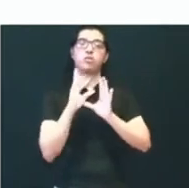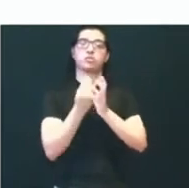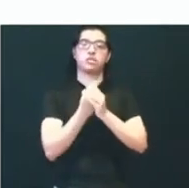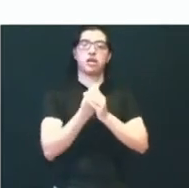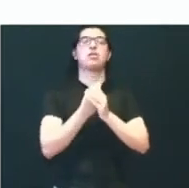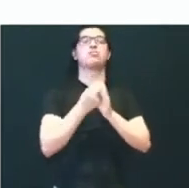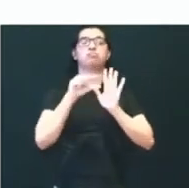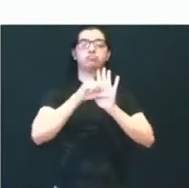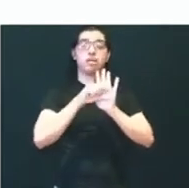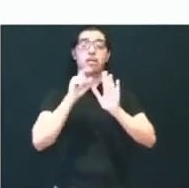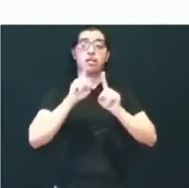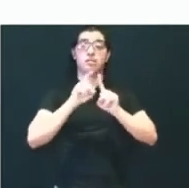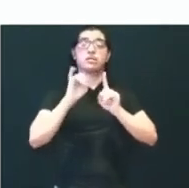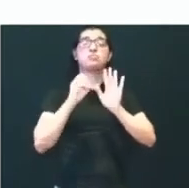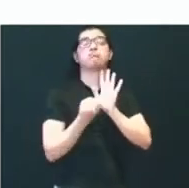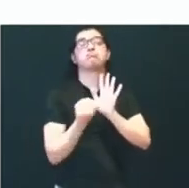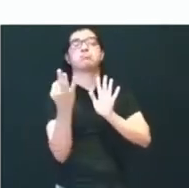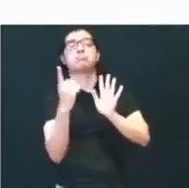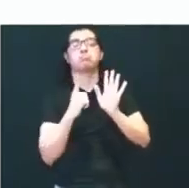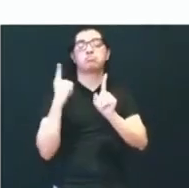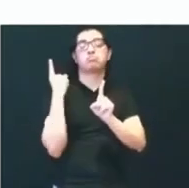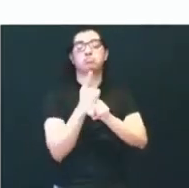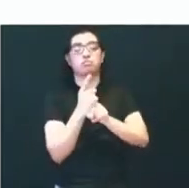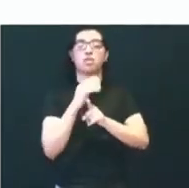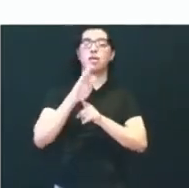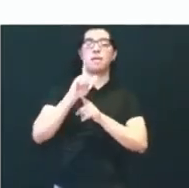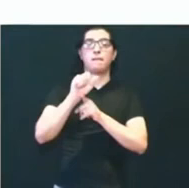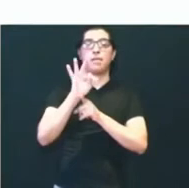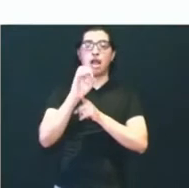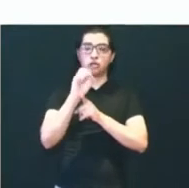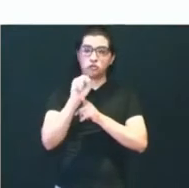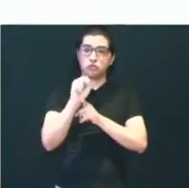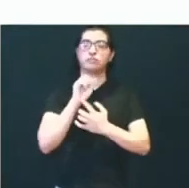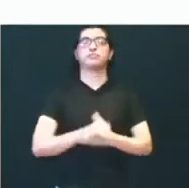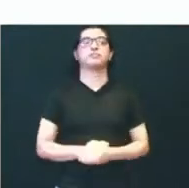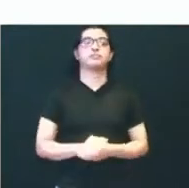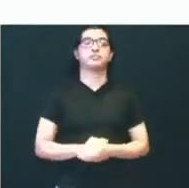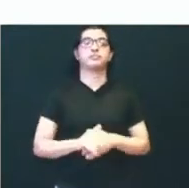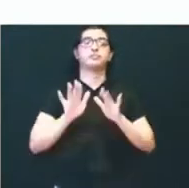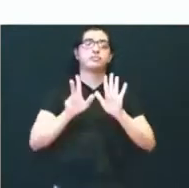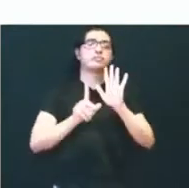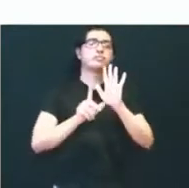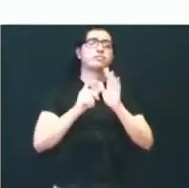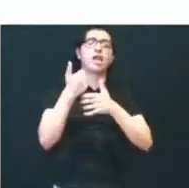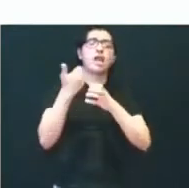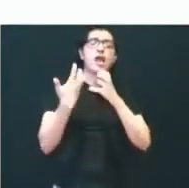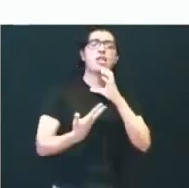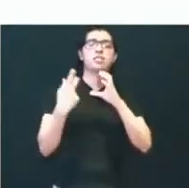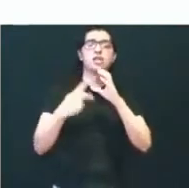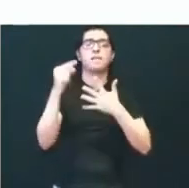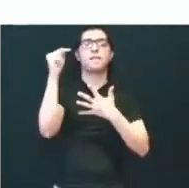e na qualidade das células, com a presença dos blastos. E quais são as características, os